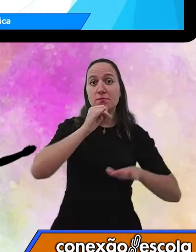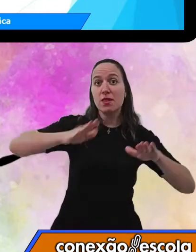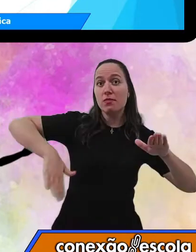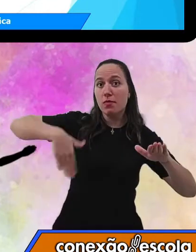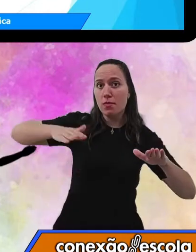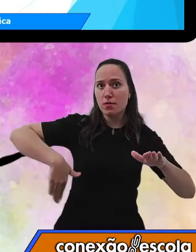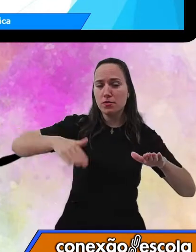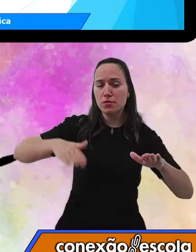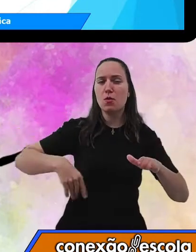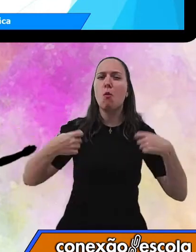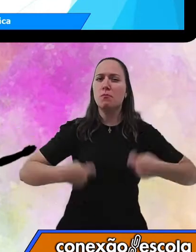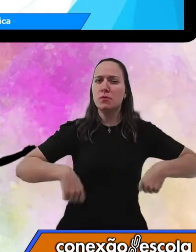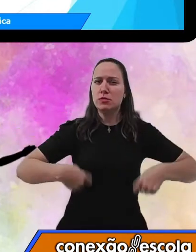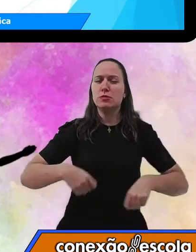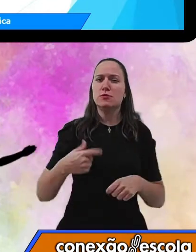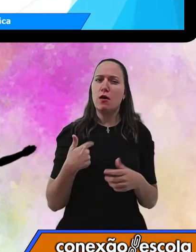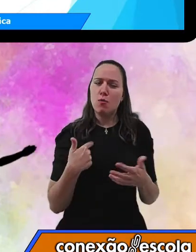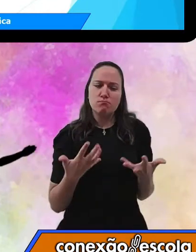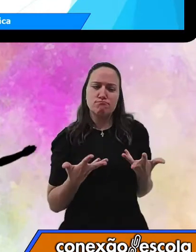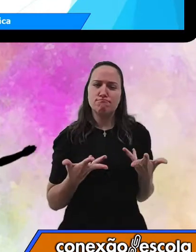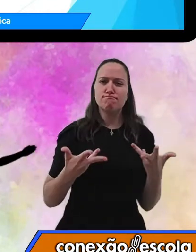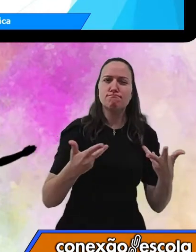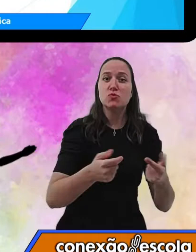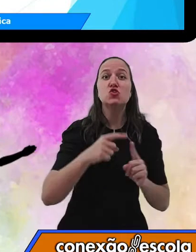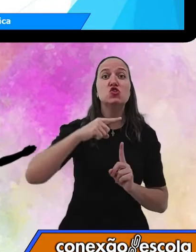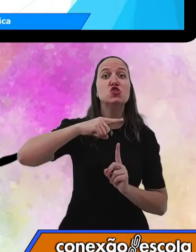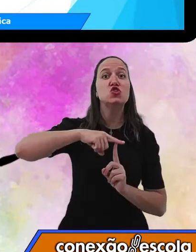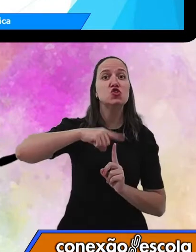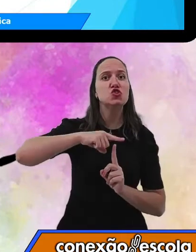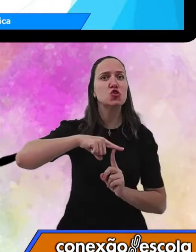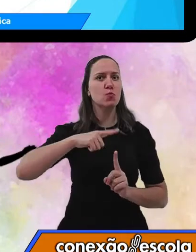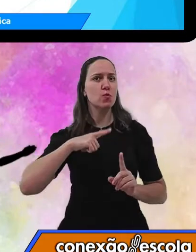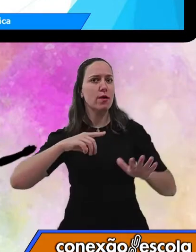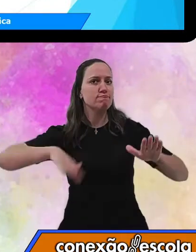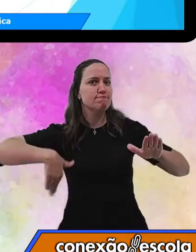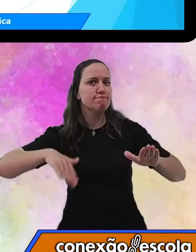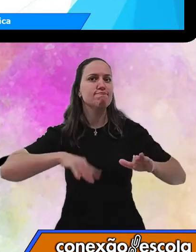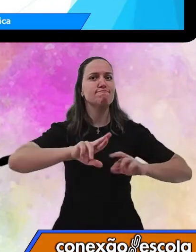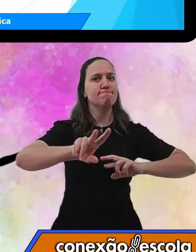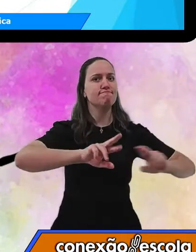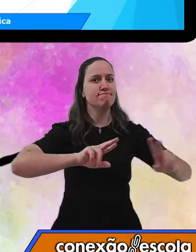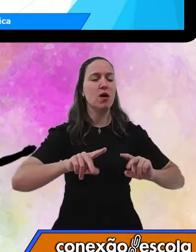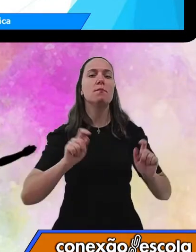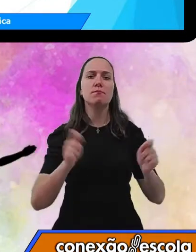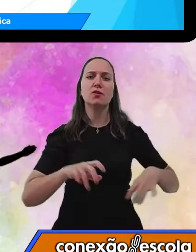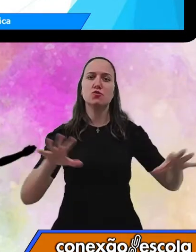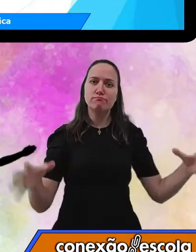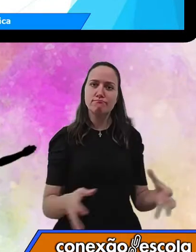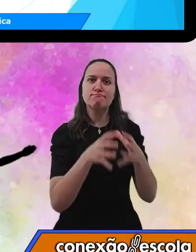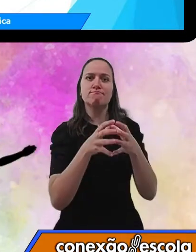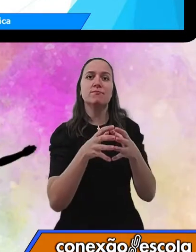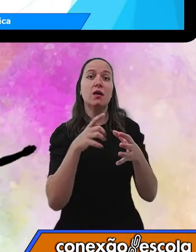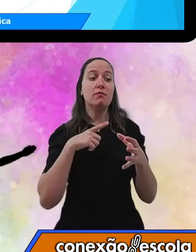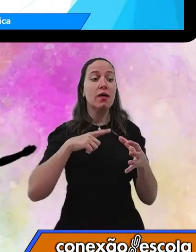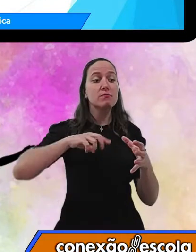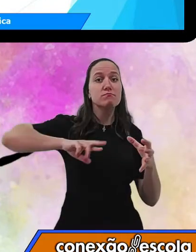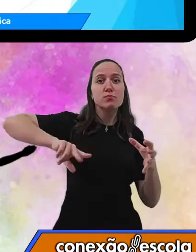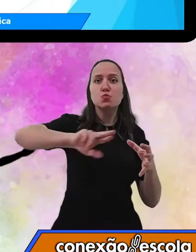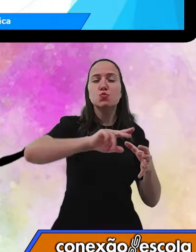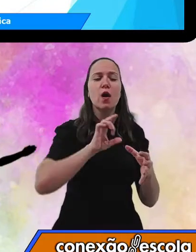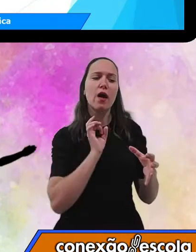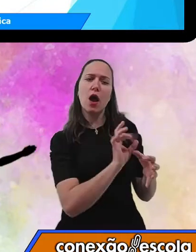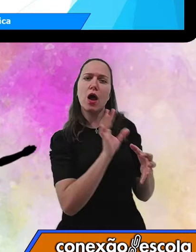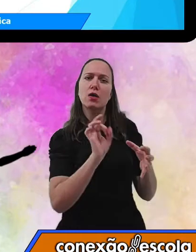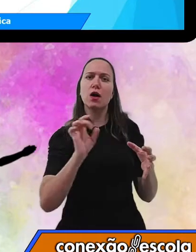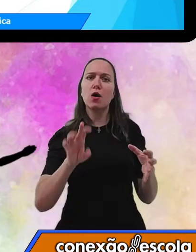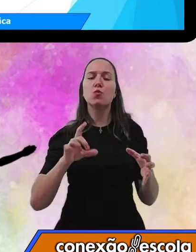torna especialista em um tipo de prova. E assim, montamos uma equipe com diferentes atletas, cada um na